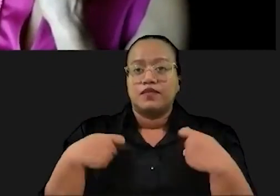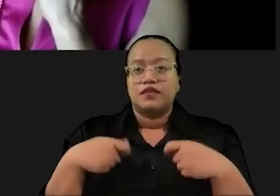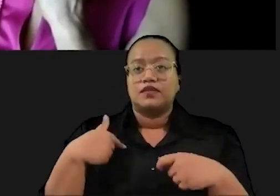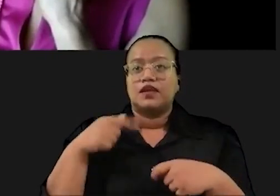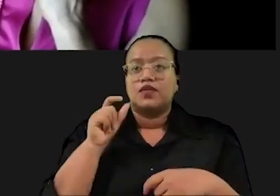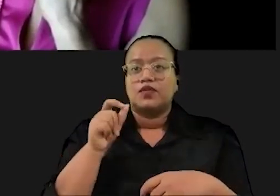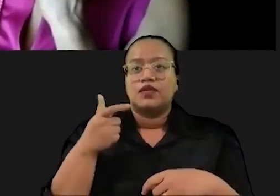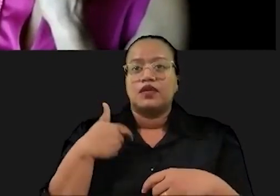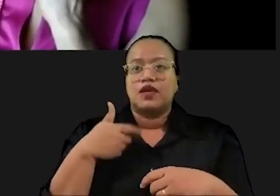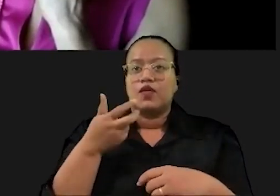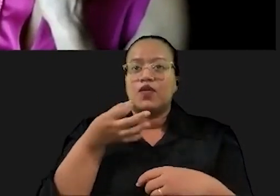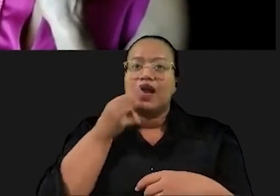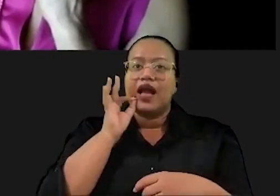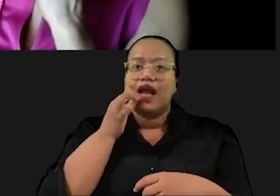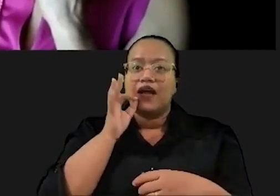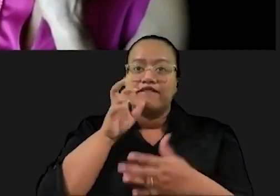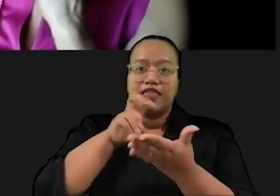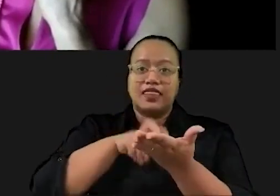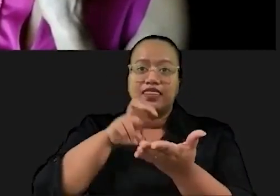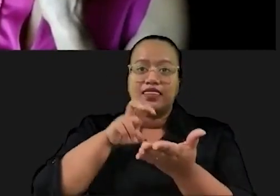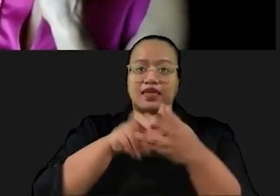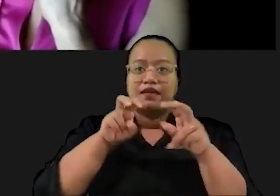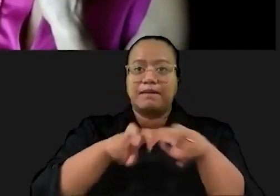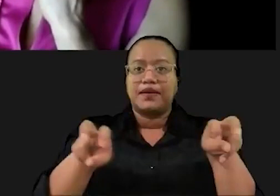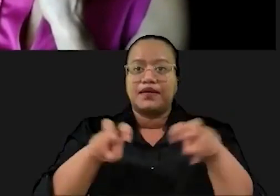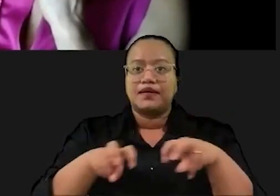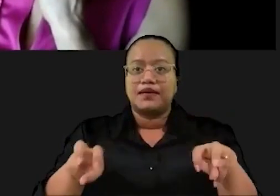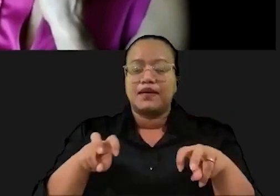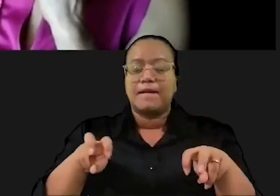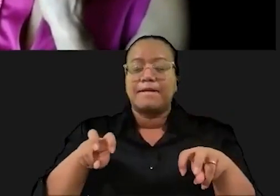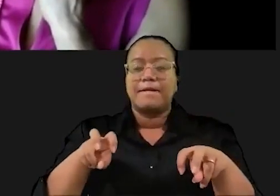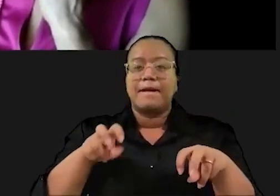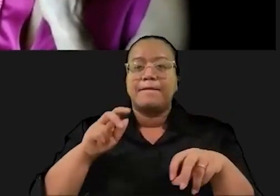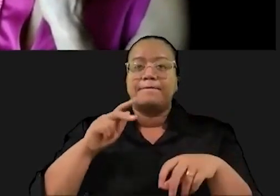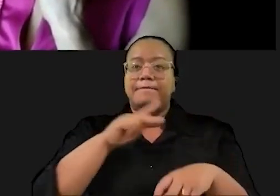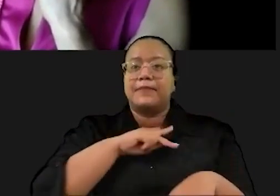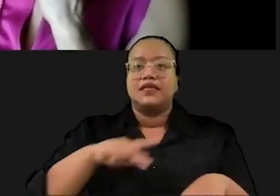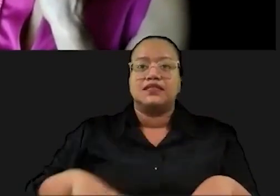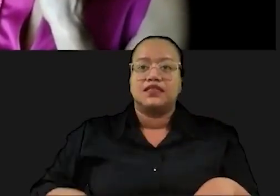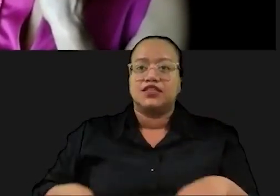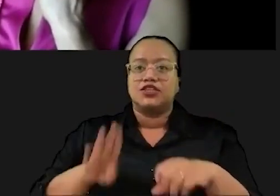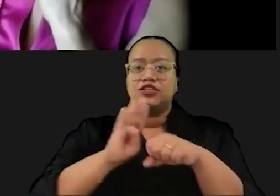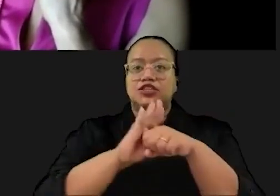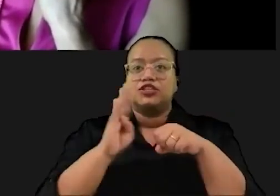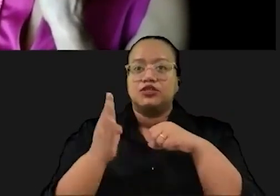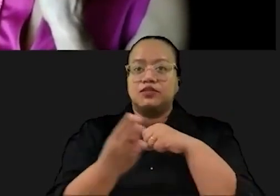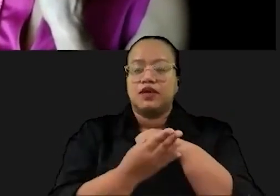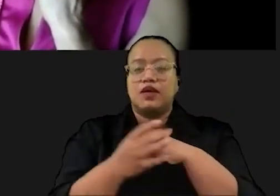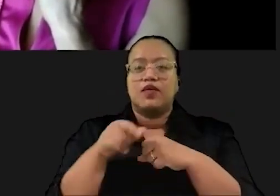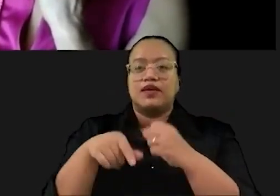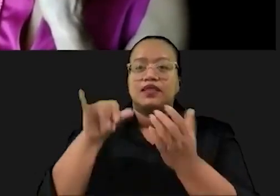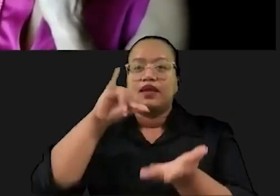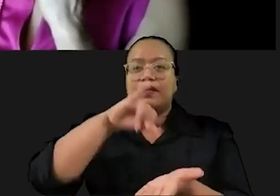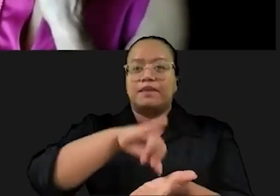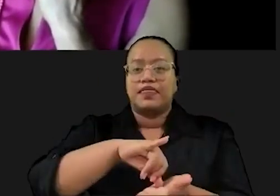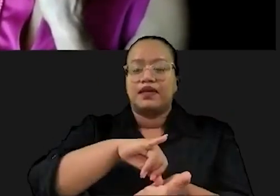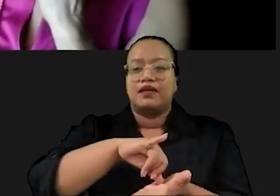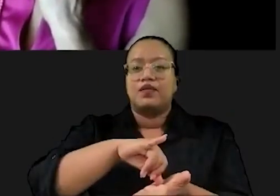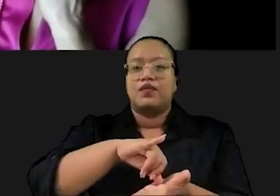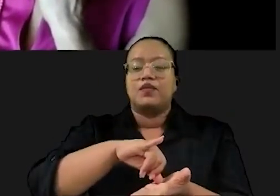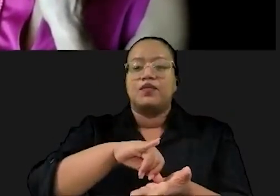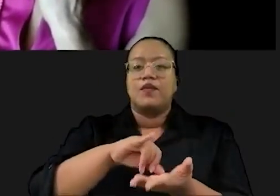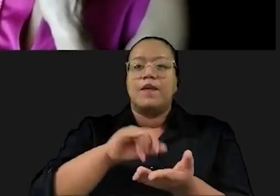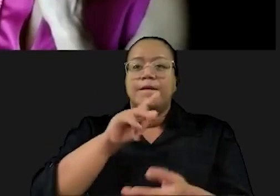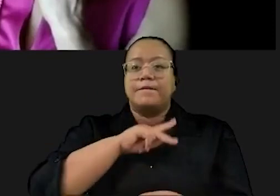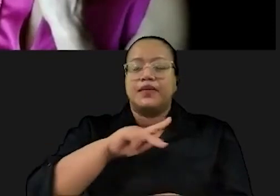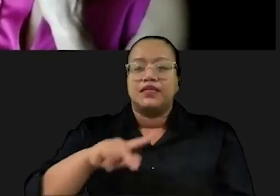para todos os presidentes de associação de bairro aqui da nossa capital, os presidentes de associações de trabalhadores